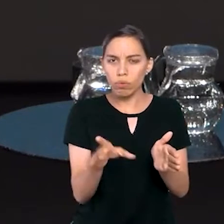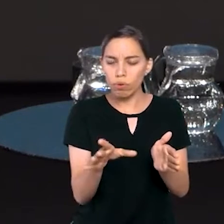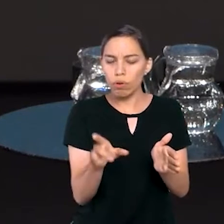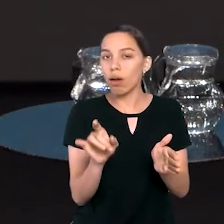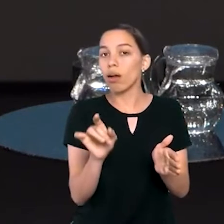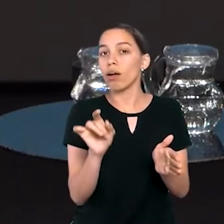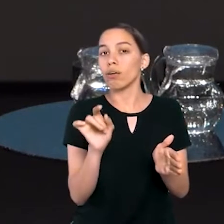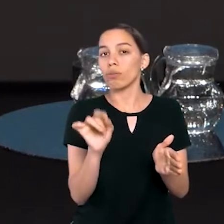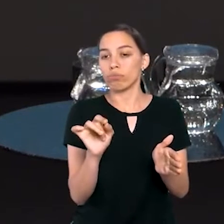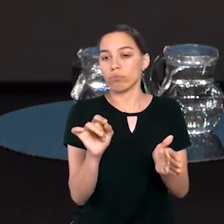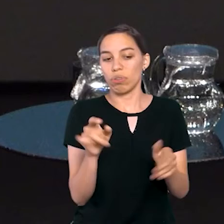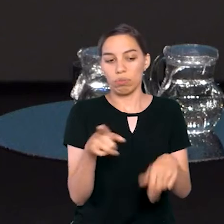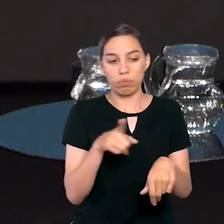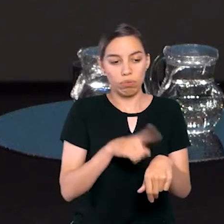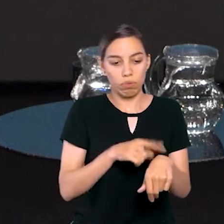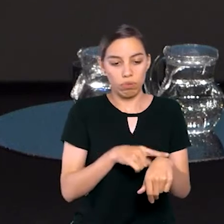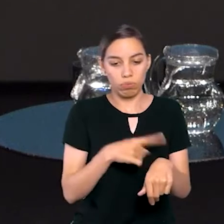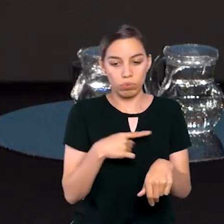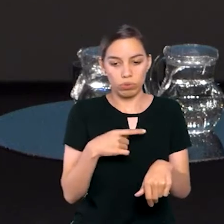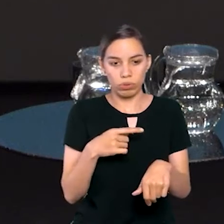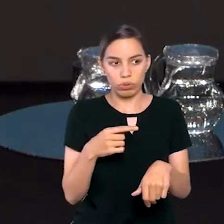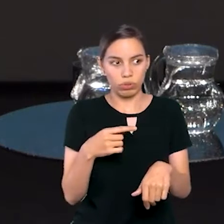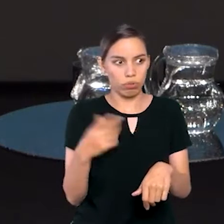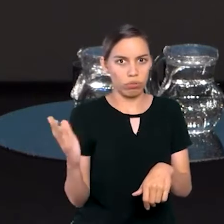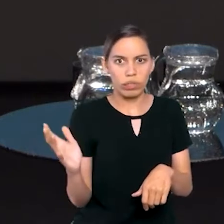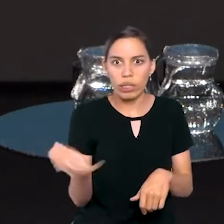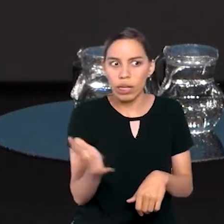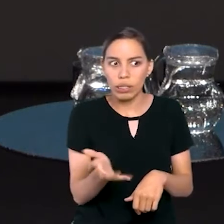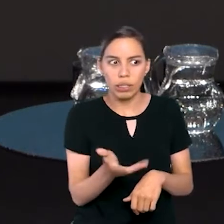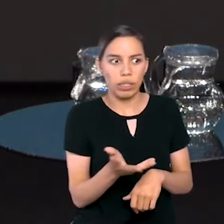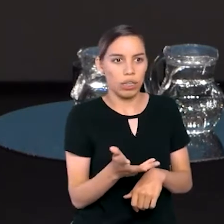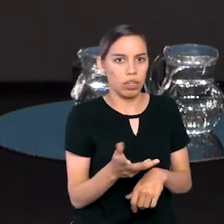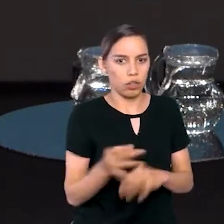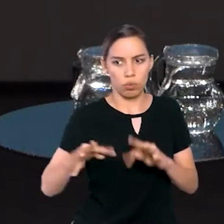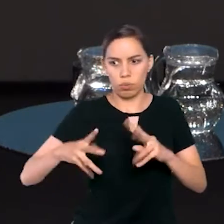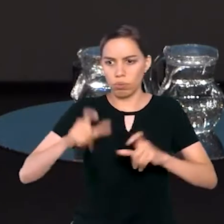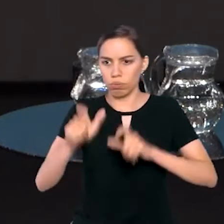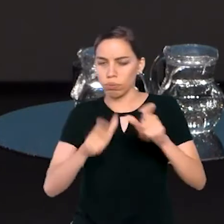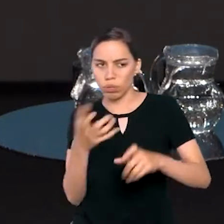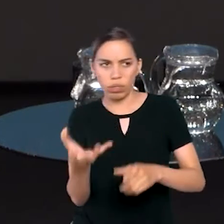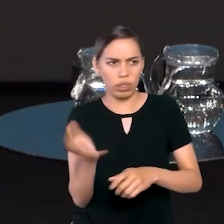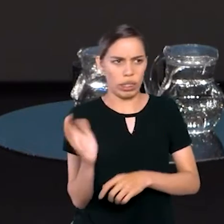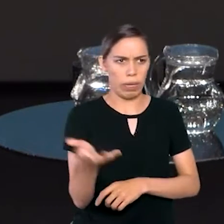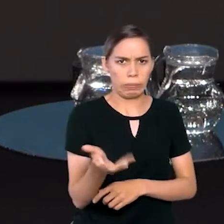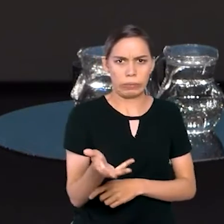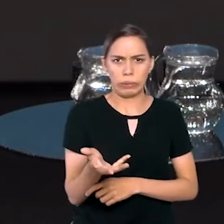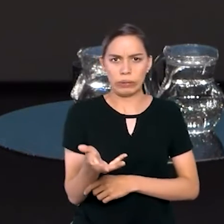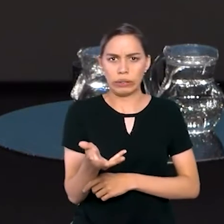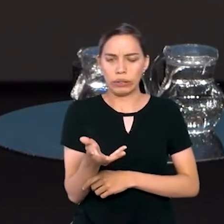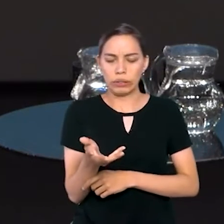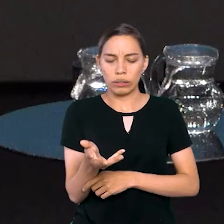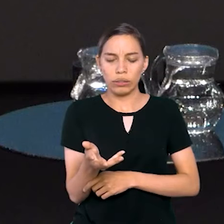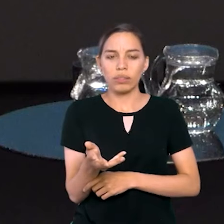Atendendo a esse tempo de urgência que nós vivemos, que todo mundo tem urgências e